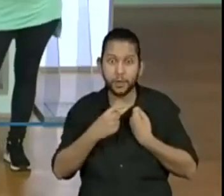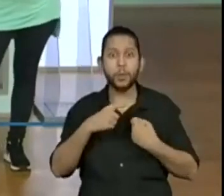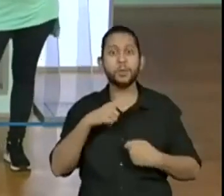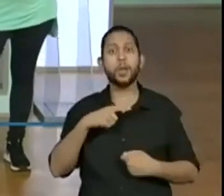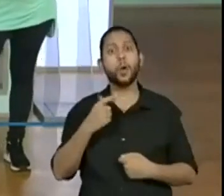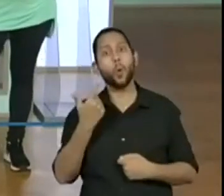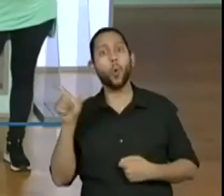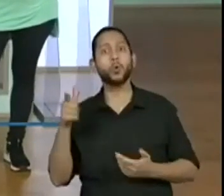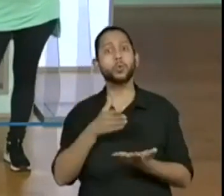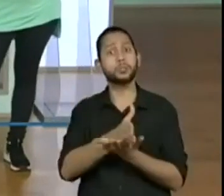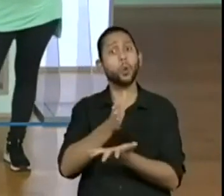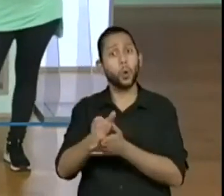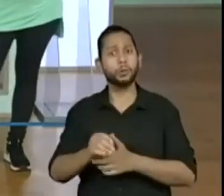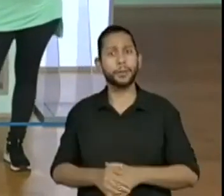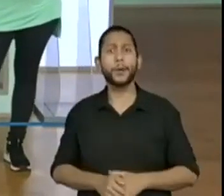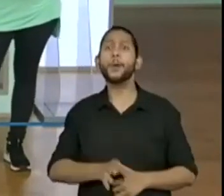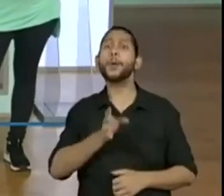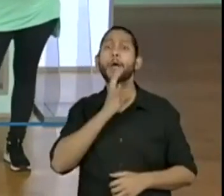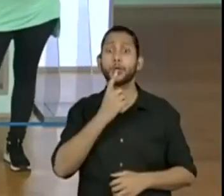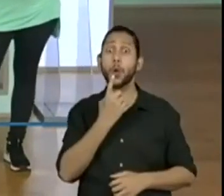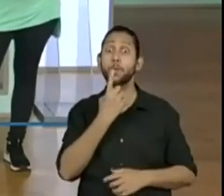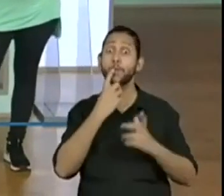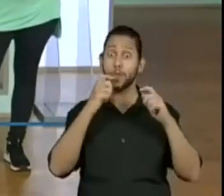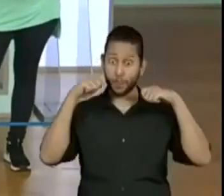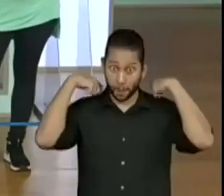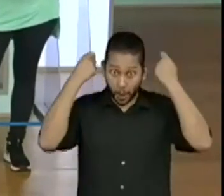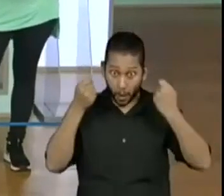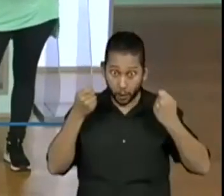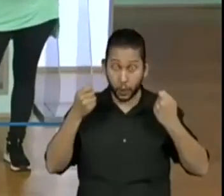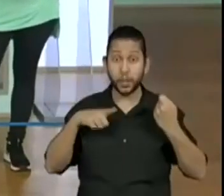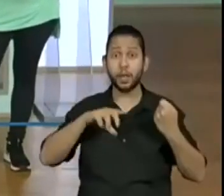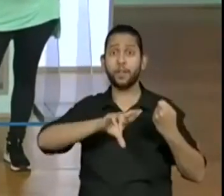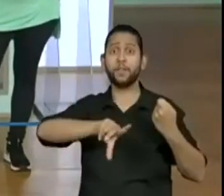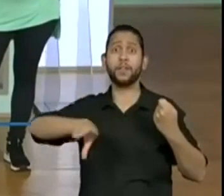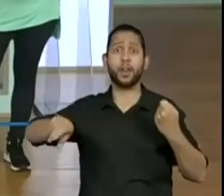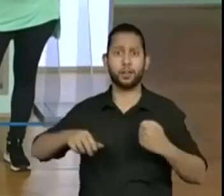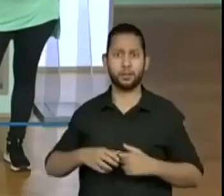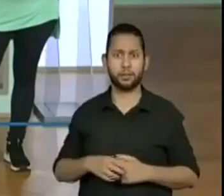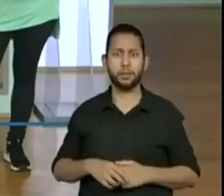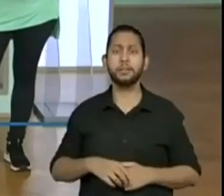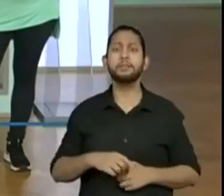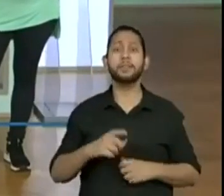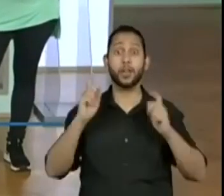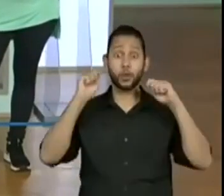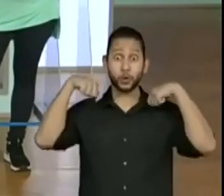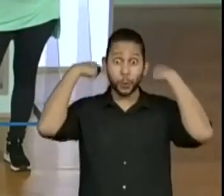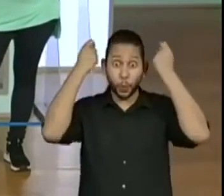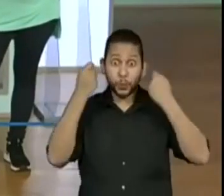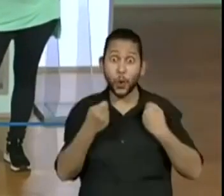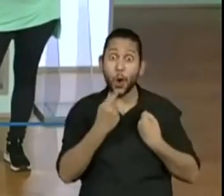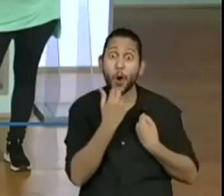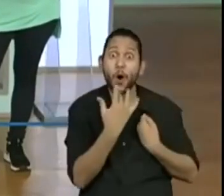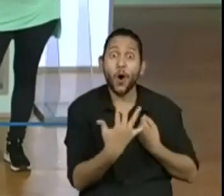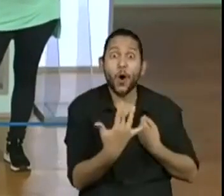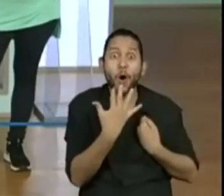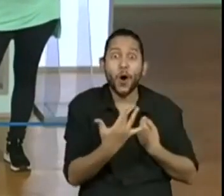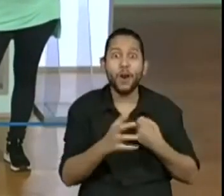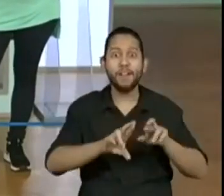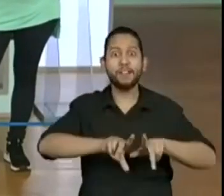versões, né, Prof? Você conhece outras versões da Chapeuzinho? Alguém mandou aí Chapeuzinho colorido, Chapeuzinhos coloridos. Coloridos,